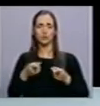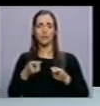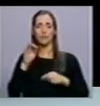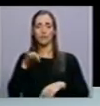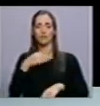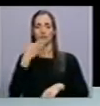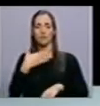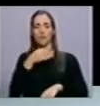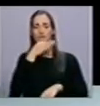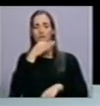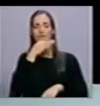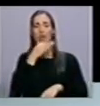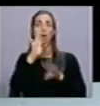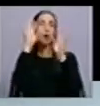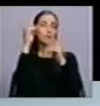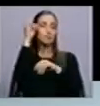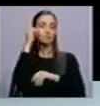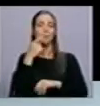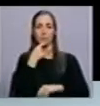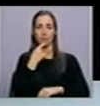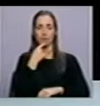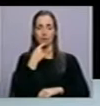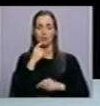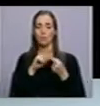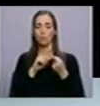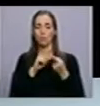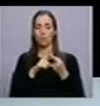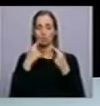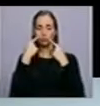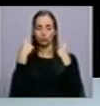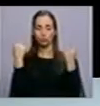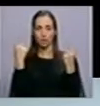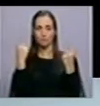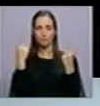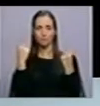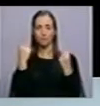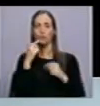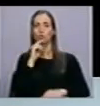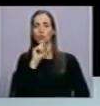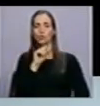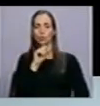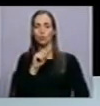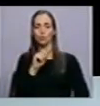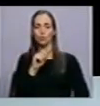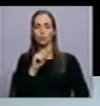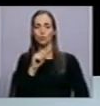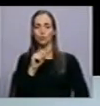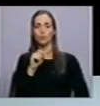falar logo de calhaus cósmicos. Olha, o primeiro que nós vamos mostrar tem o curioso nome de